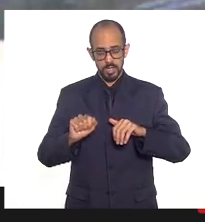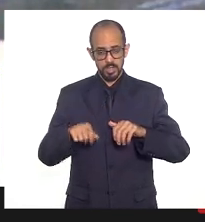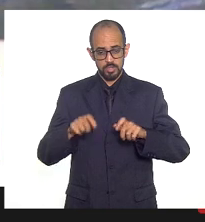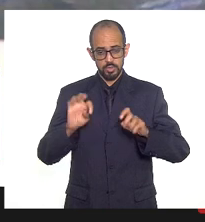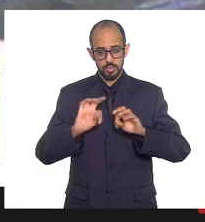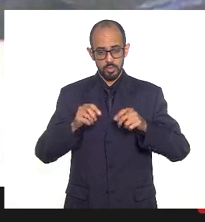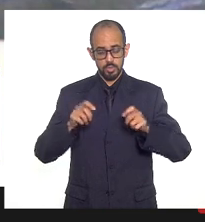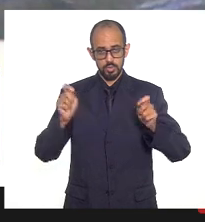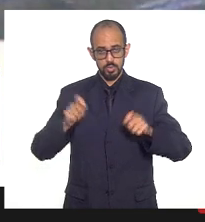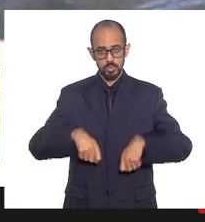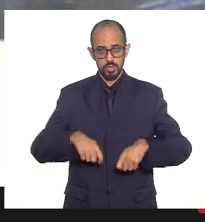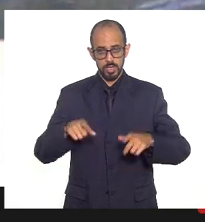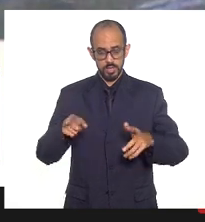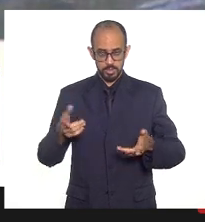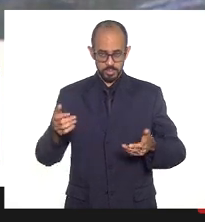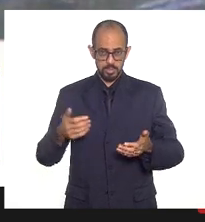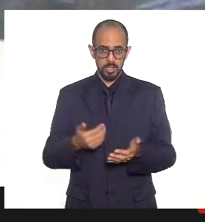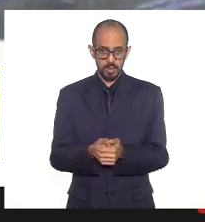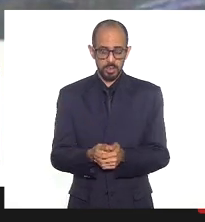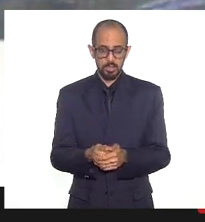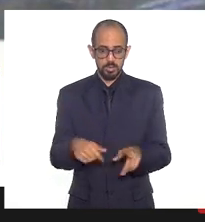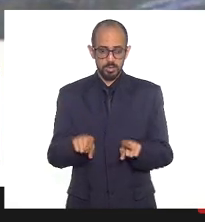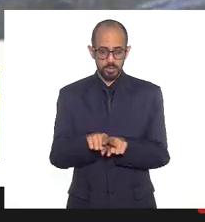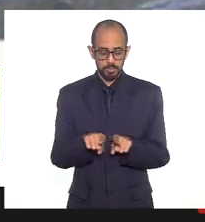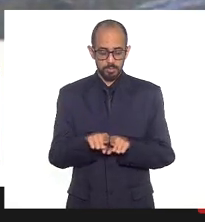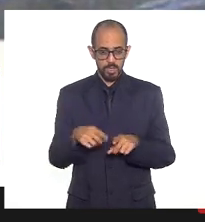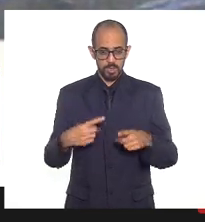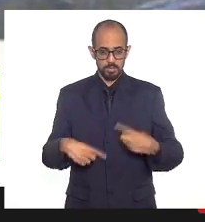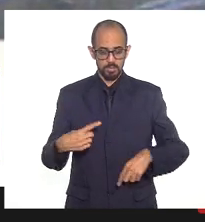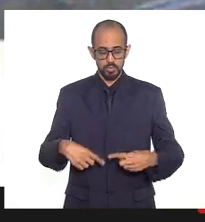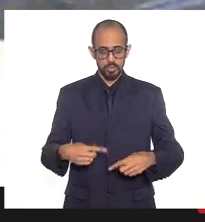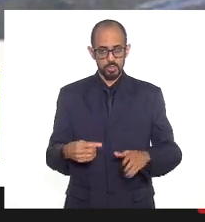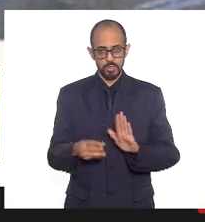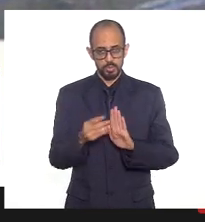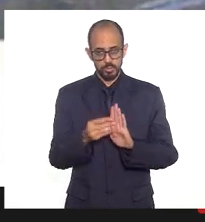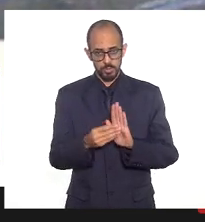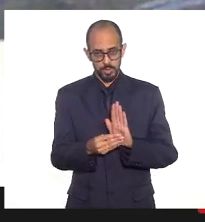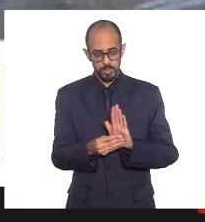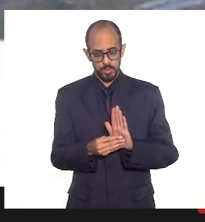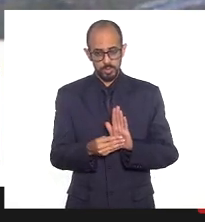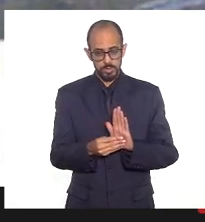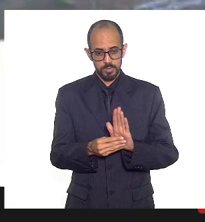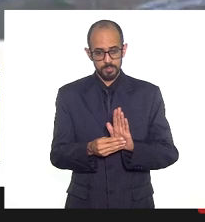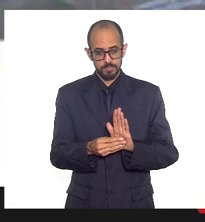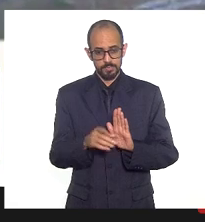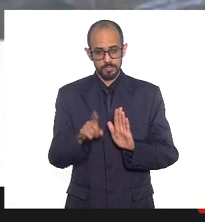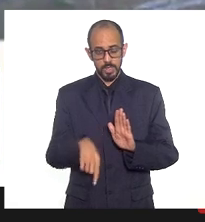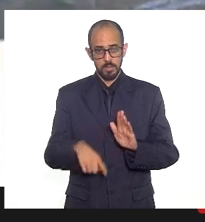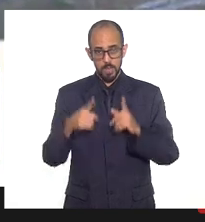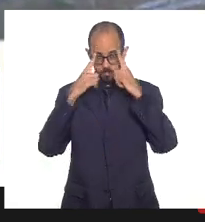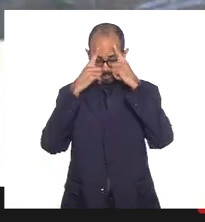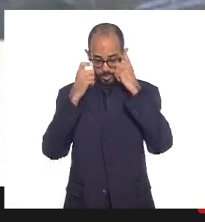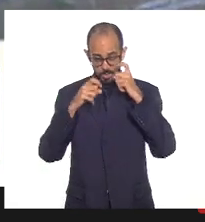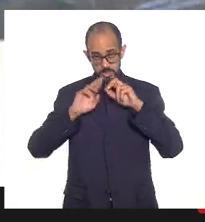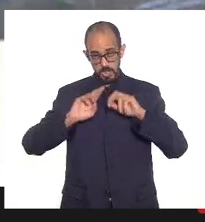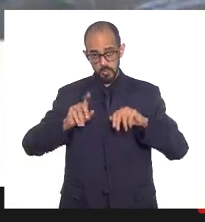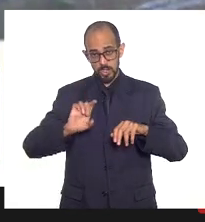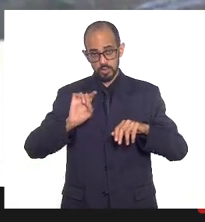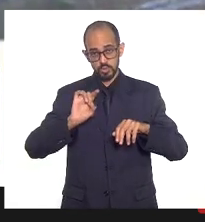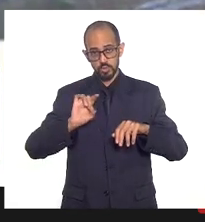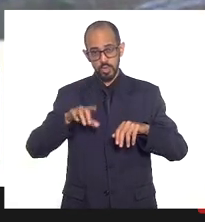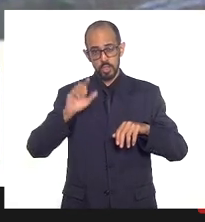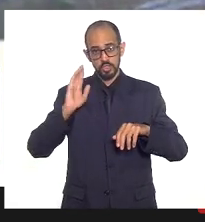mas a agenda do Poder Executivo e as políticas ali implementadas, né? Isso é uma violência não só direta